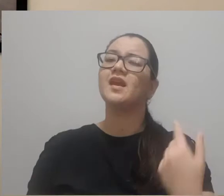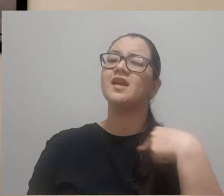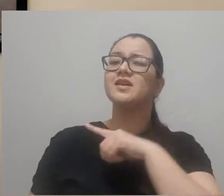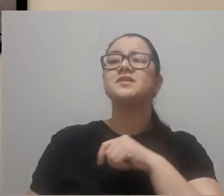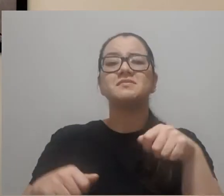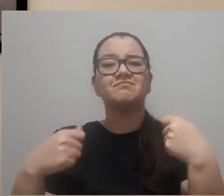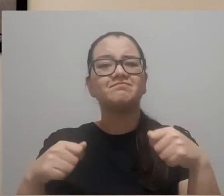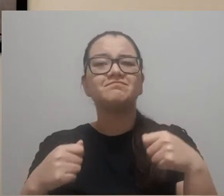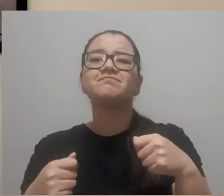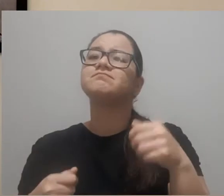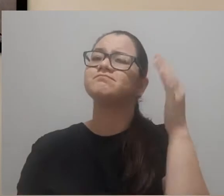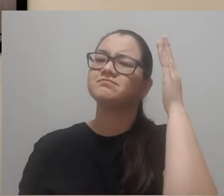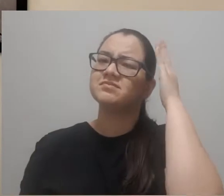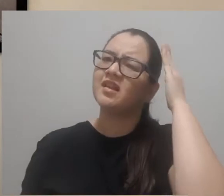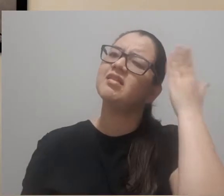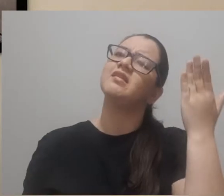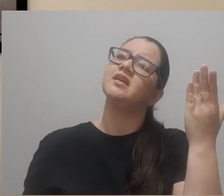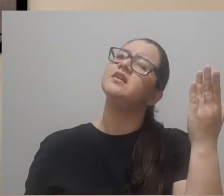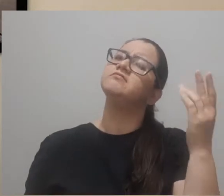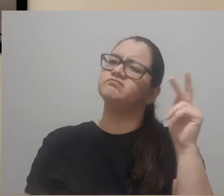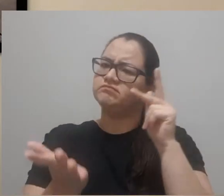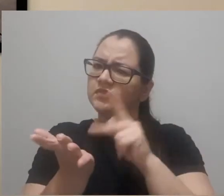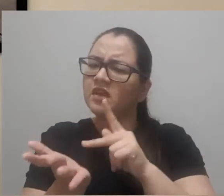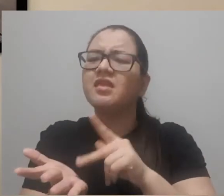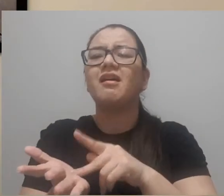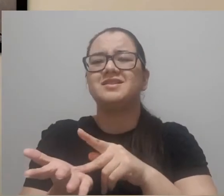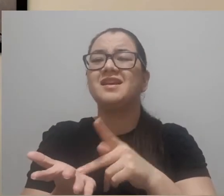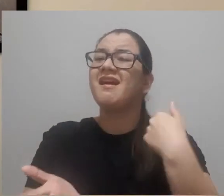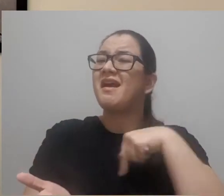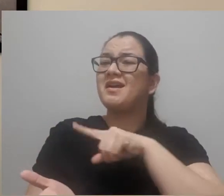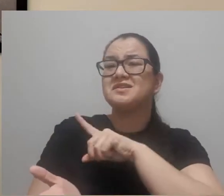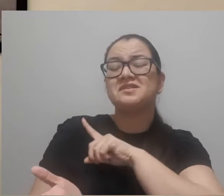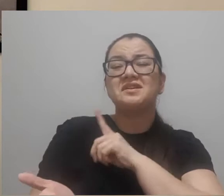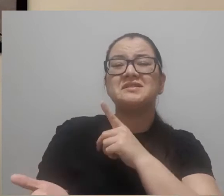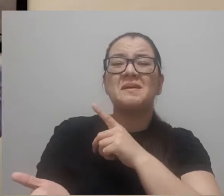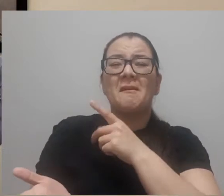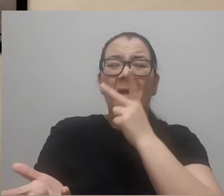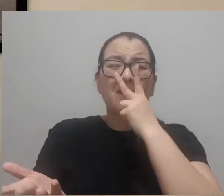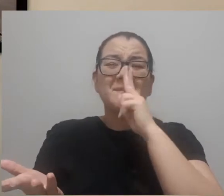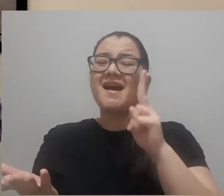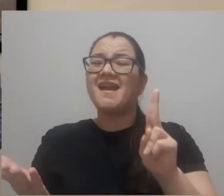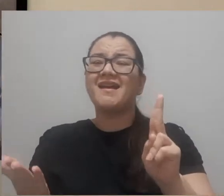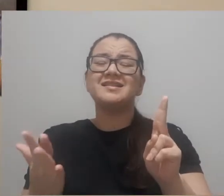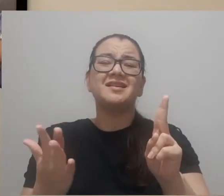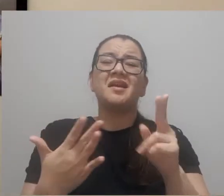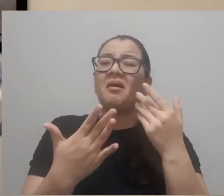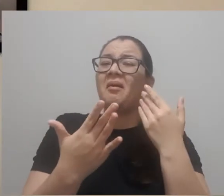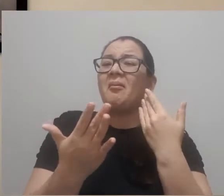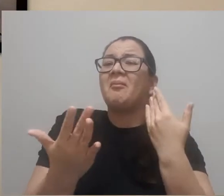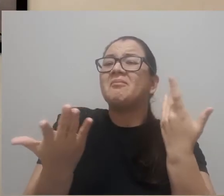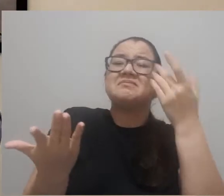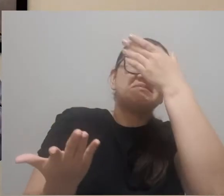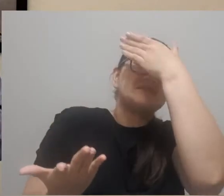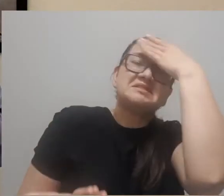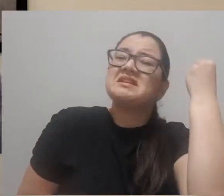que nós temos perdido a nossa consciência a respeito do céu. E isso é gravíssimo. Então, Jesus